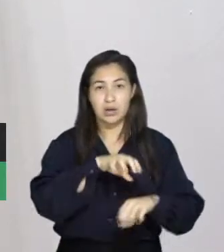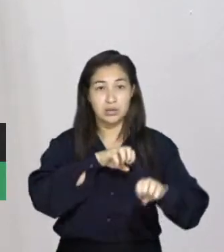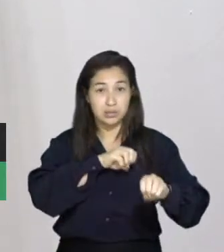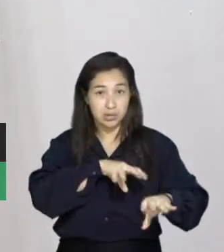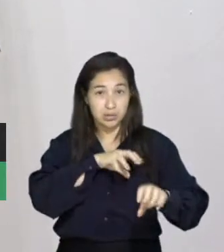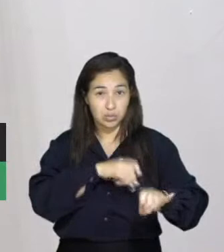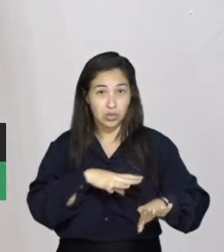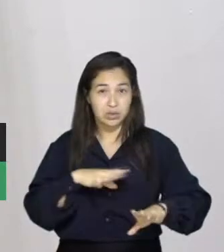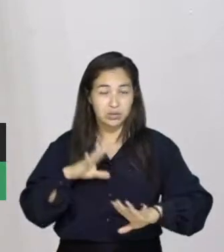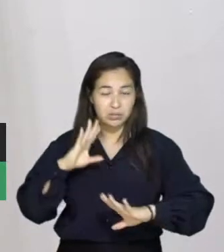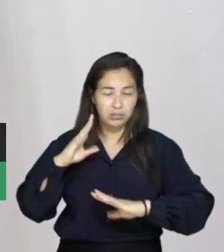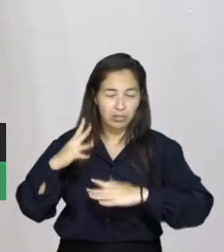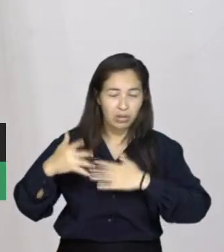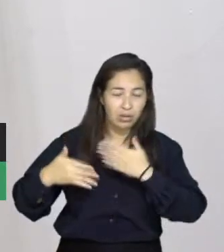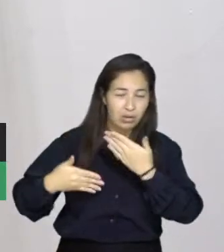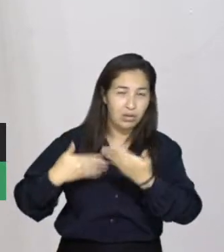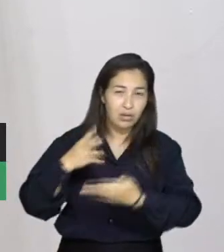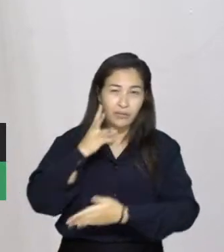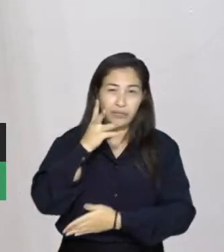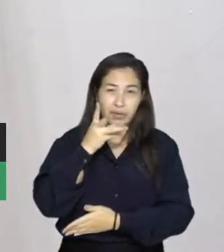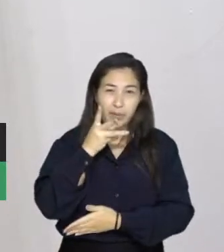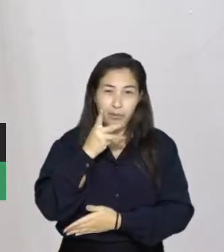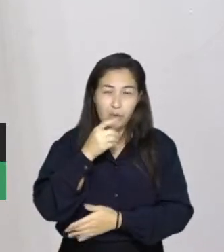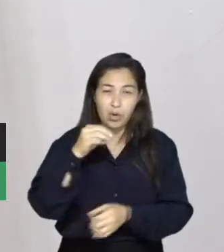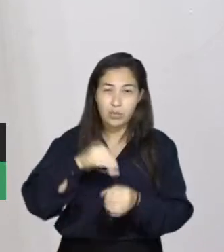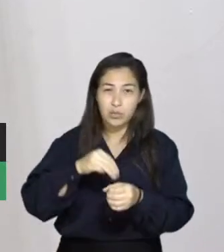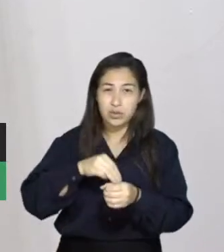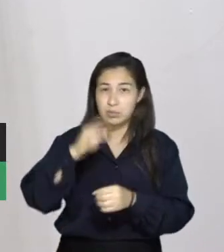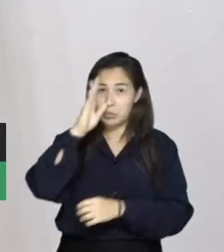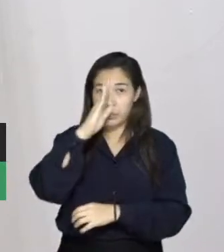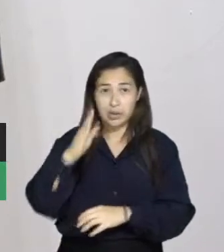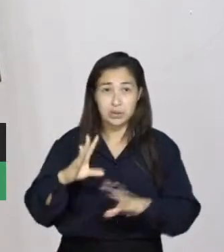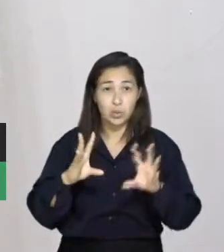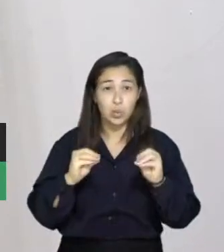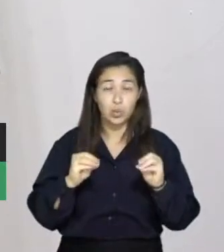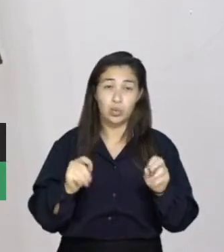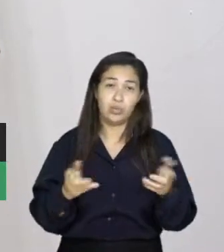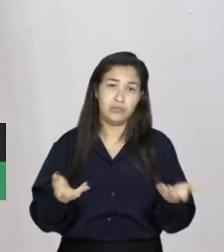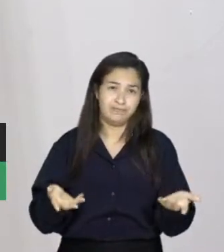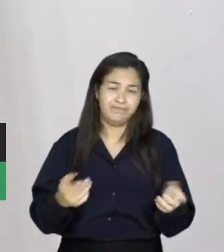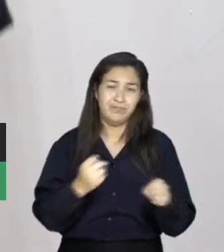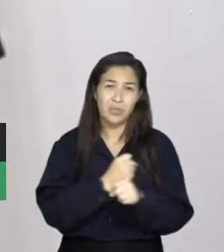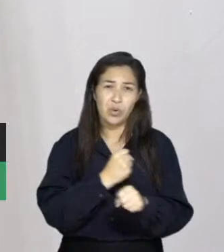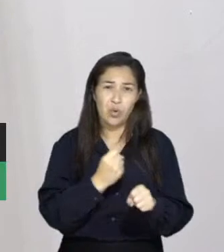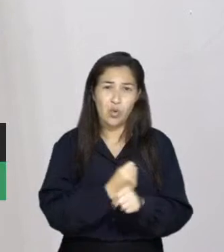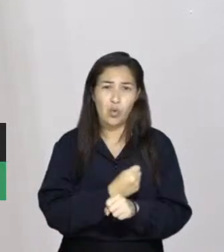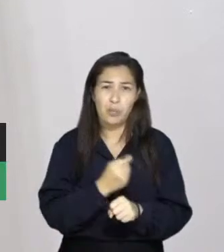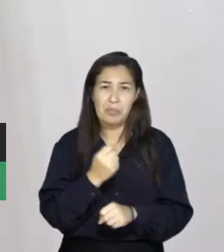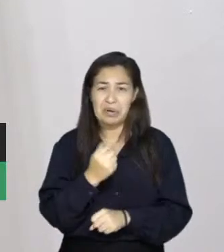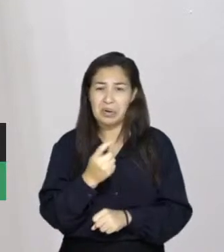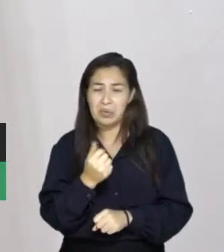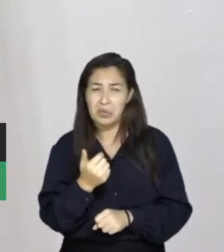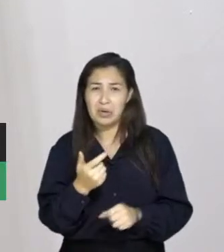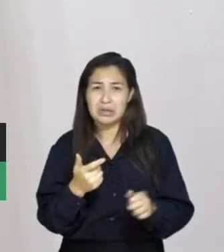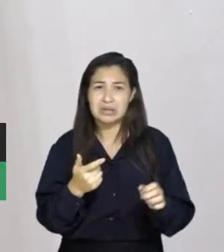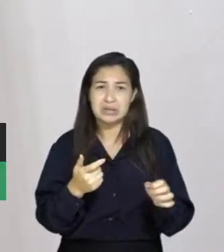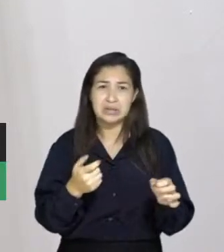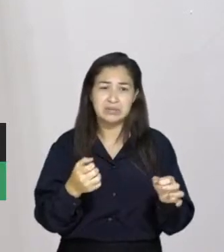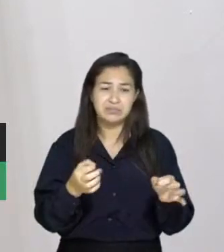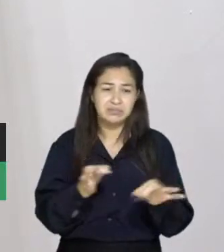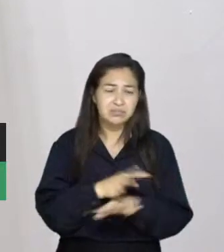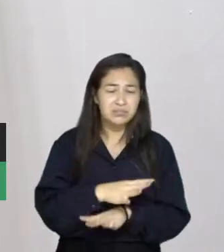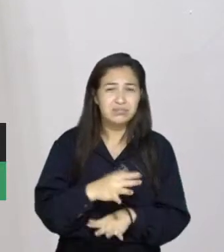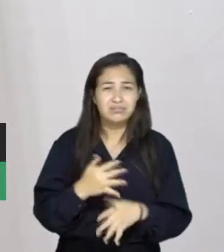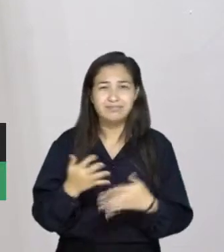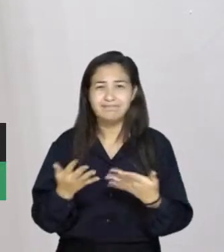arrastavam por municípios brasileiros e catarinenses, obras que estavam inacabadas por falta de pagamento, algumas